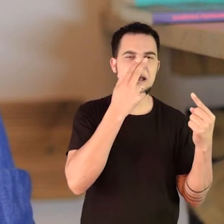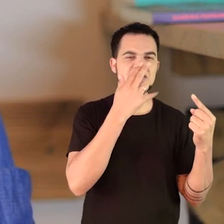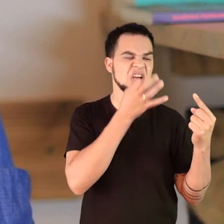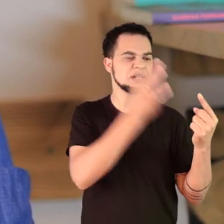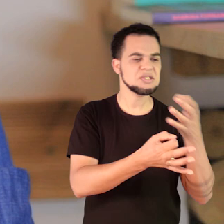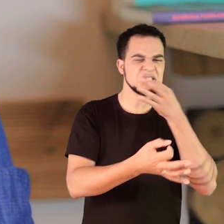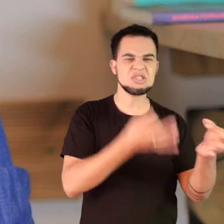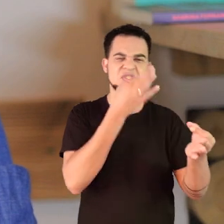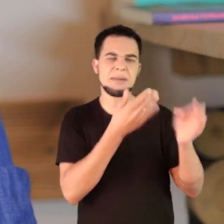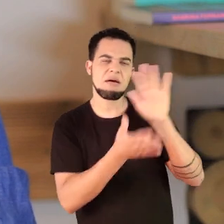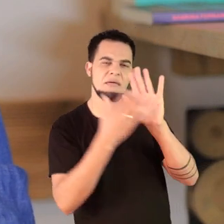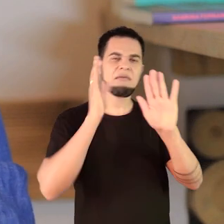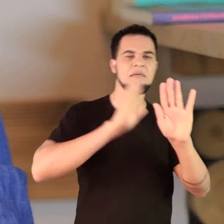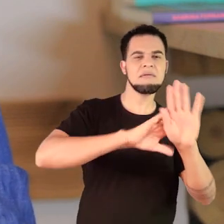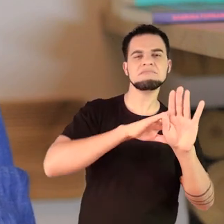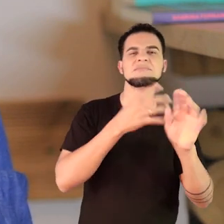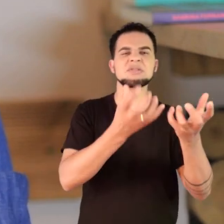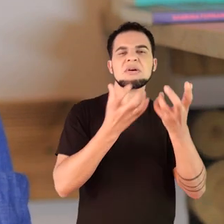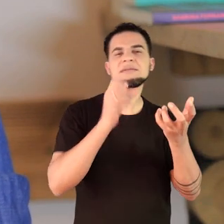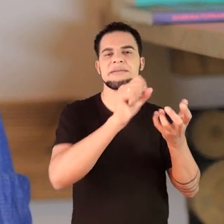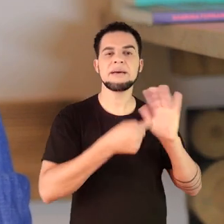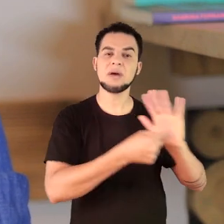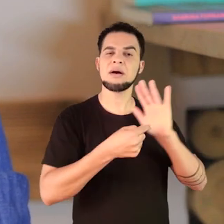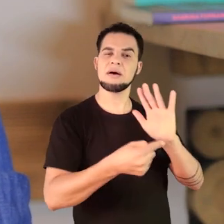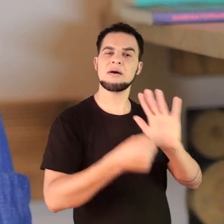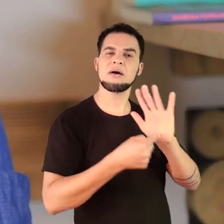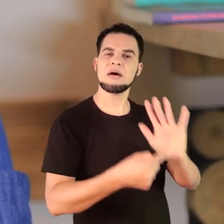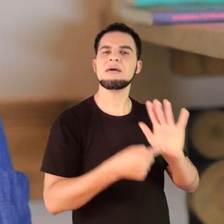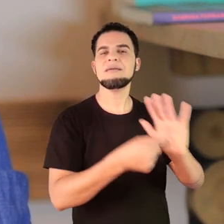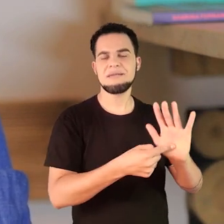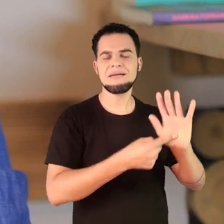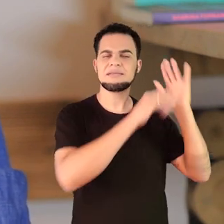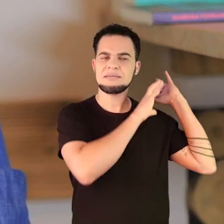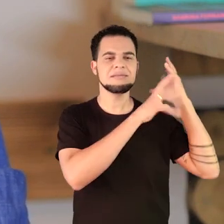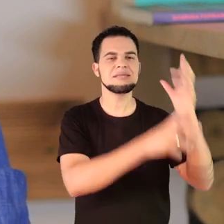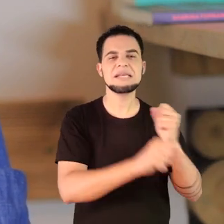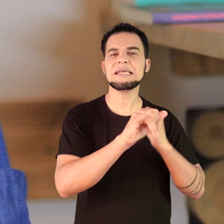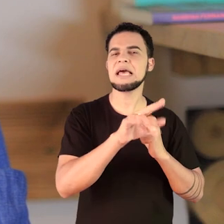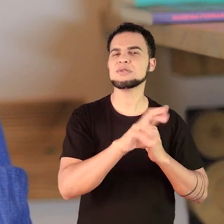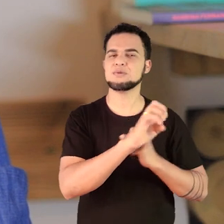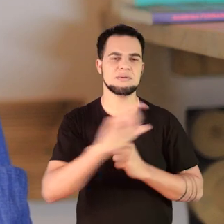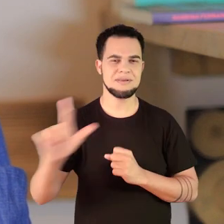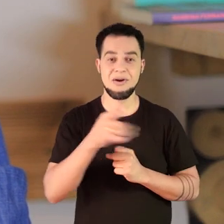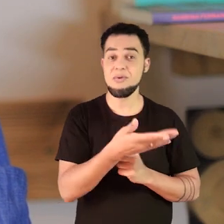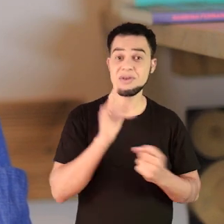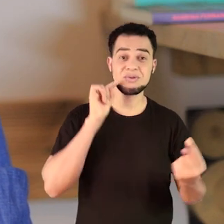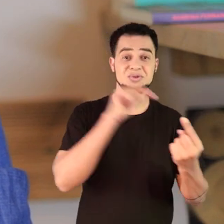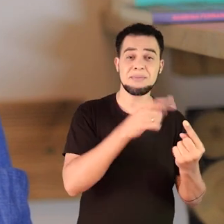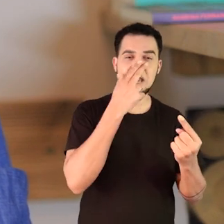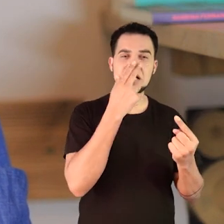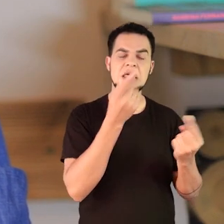crítica em busca de um suposto saber popular, mas que é, tão somente, reprodução irracionalista. Isso se junta